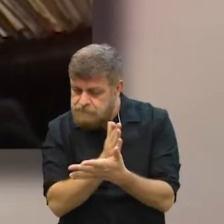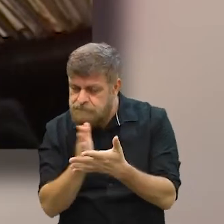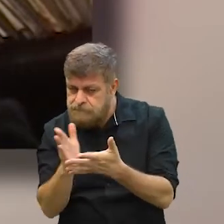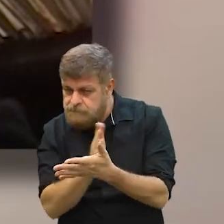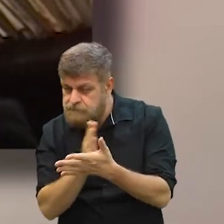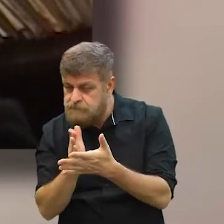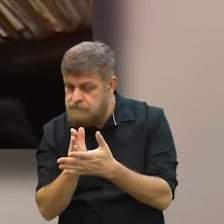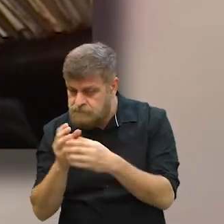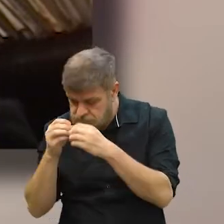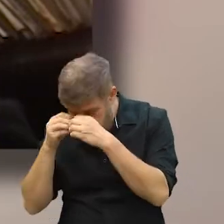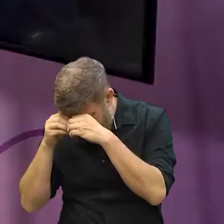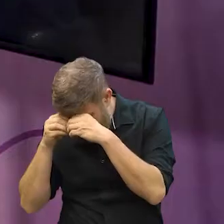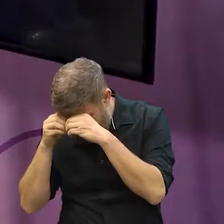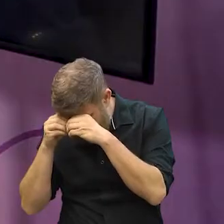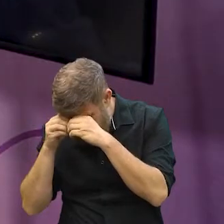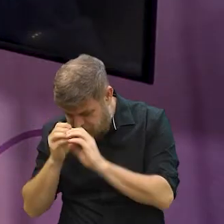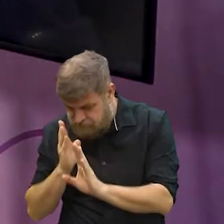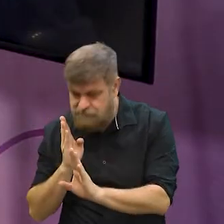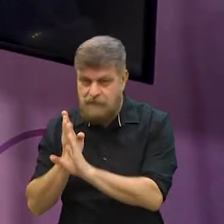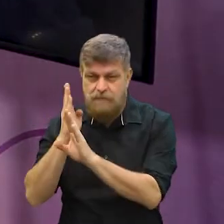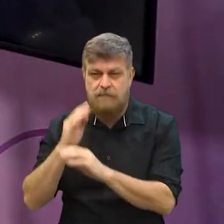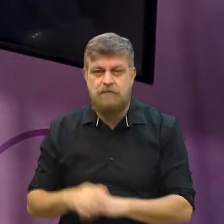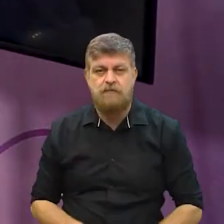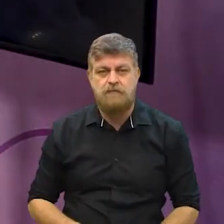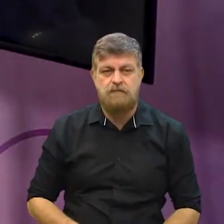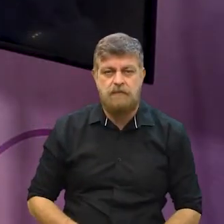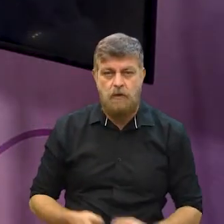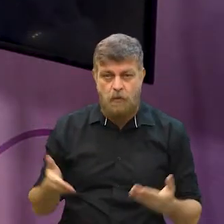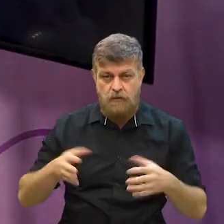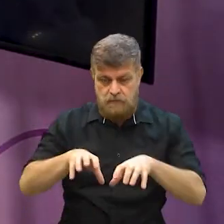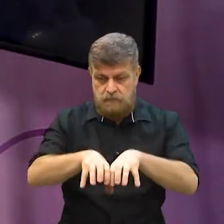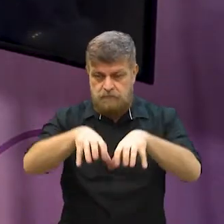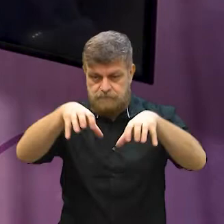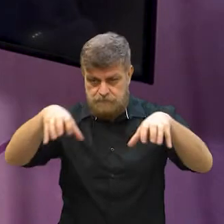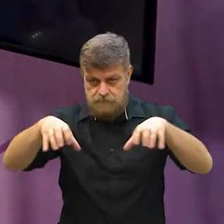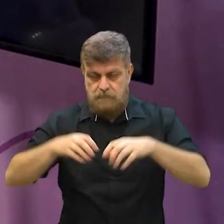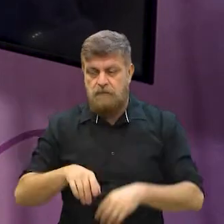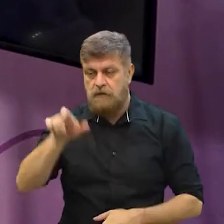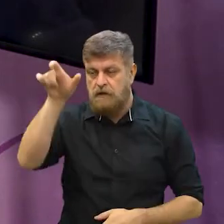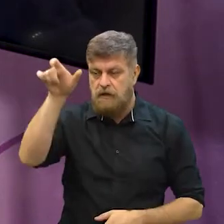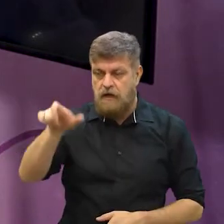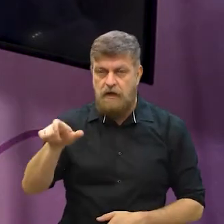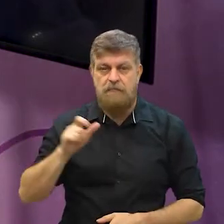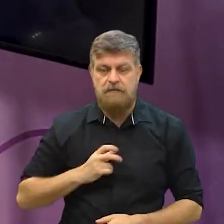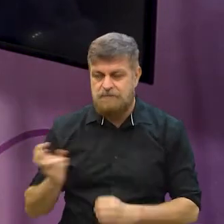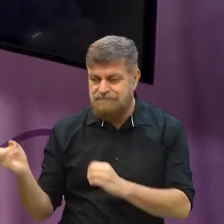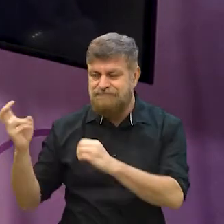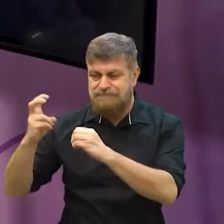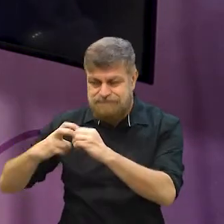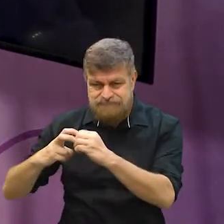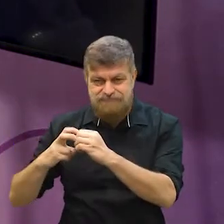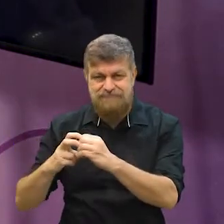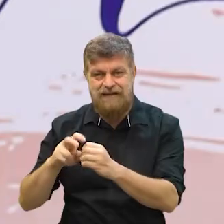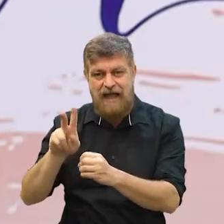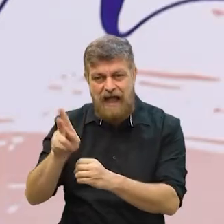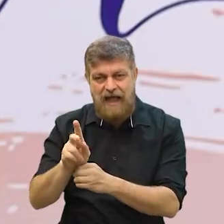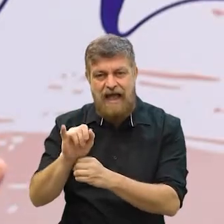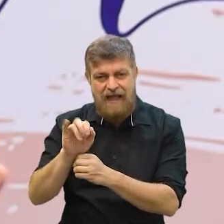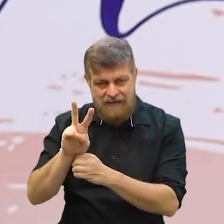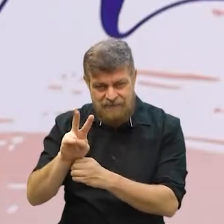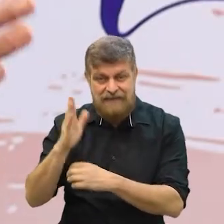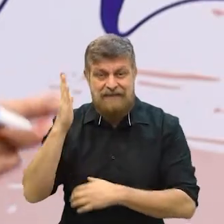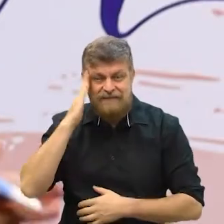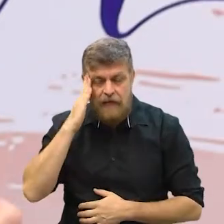triada para HIV. Doutor, então vamos separar agora. A pessoa descobriu logo no início que é portadora do HIV. Como